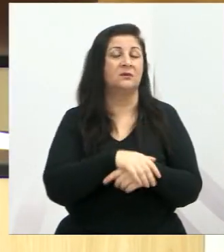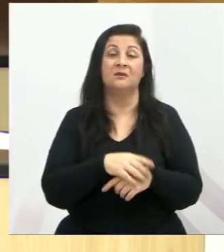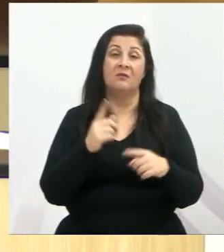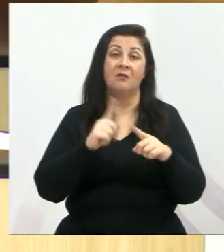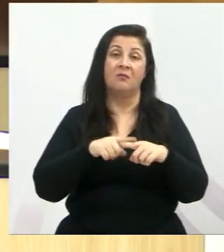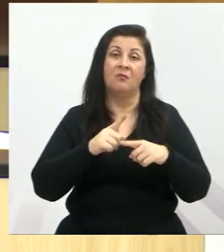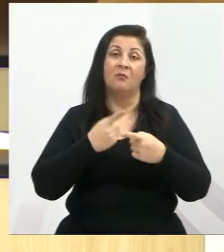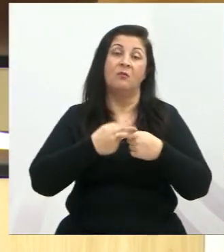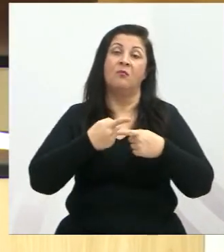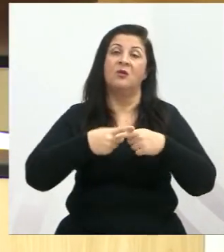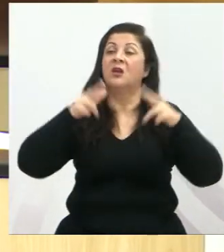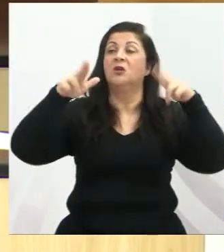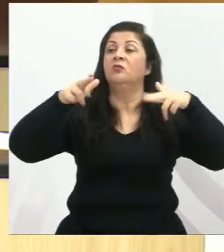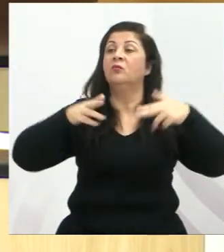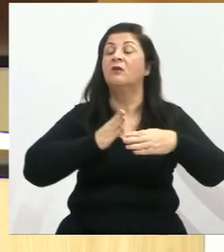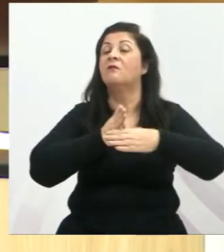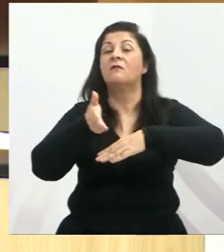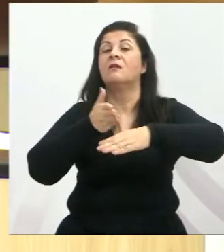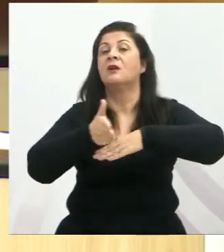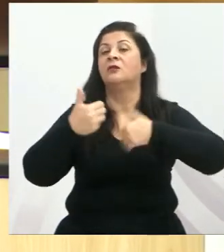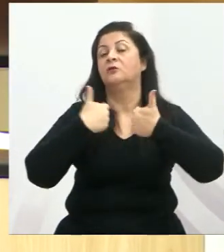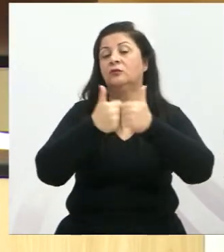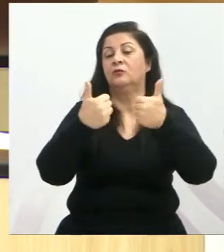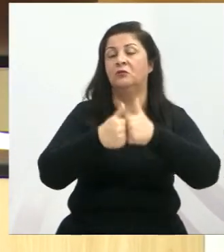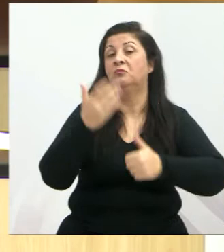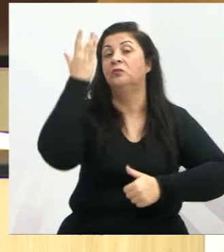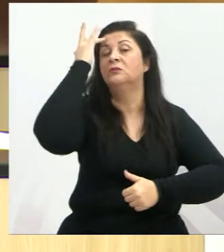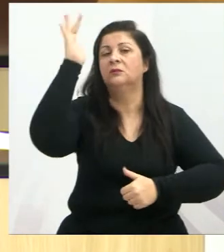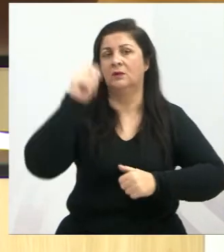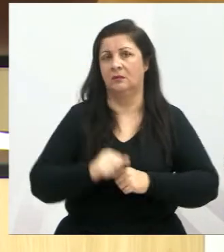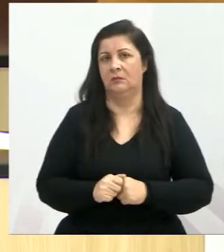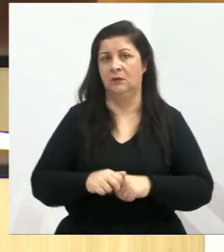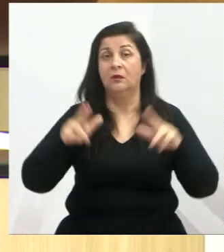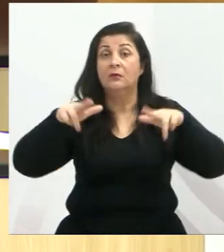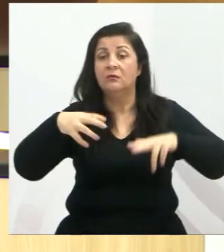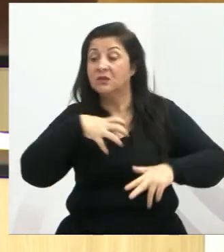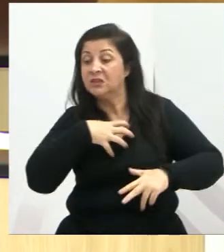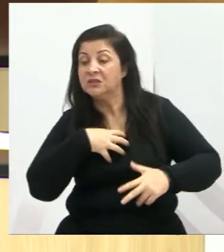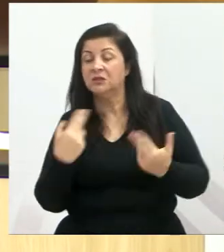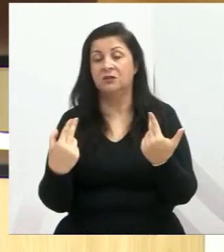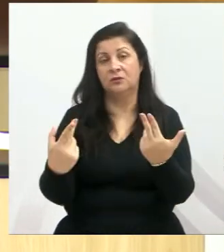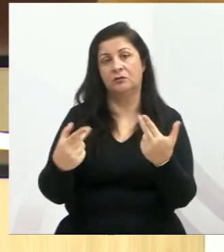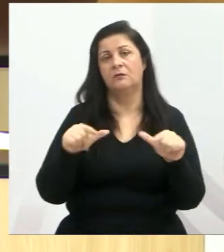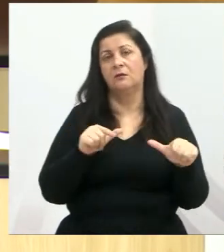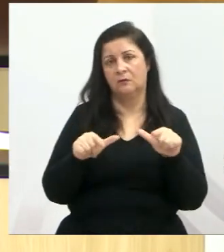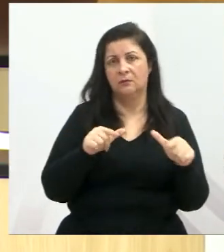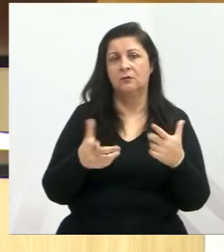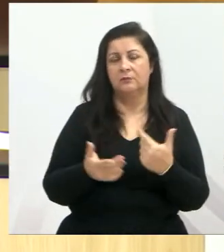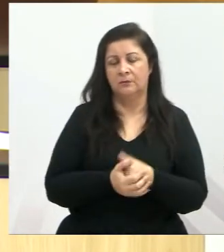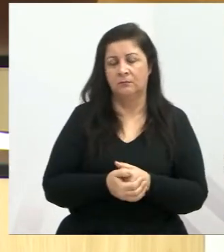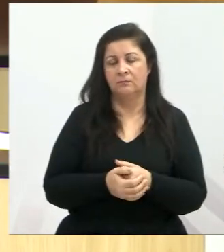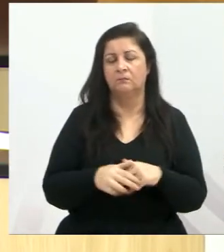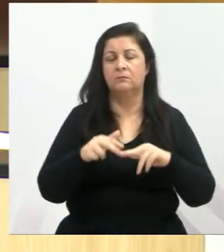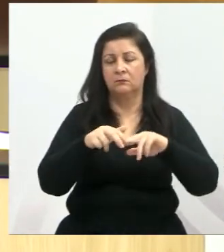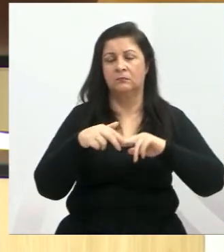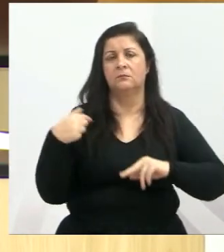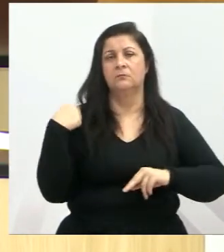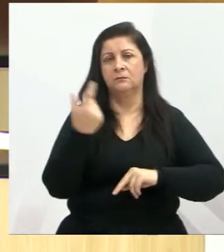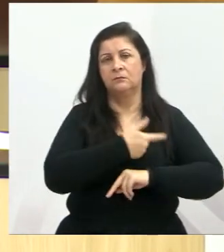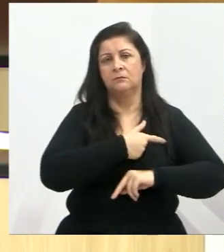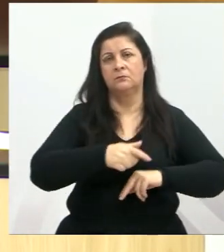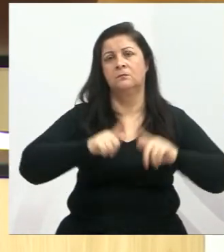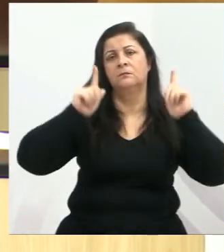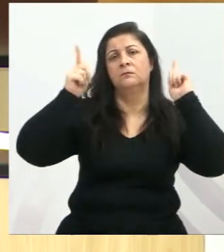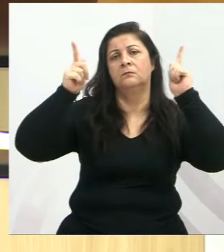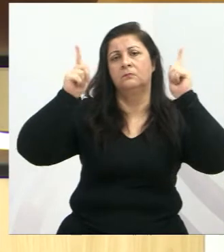ônibus, nunca teve ali no aperto, né? Nunca sentiu o que um trabalhador sente na pele. Por isso, nós estamos aí fazendo esse requerimento